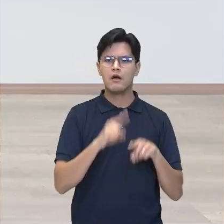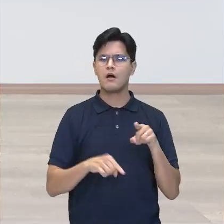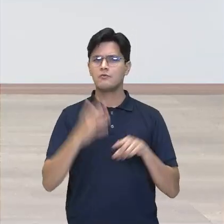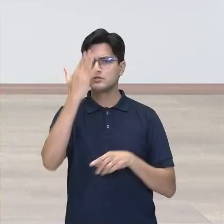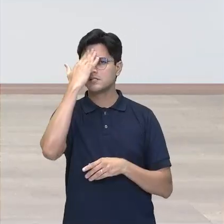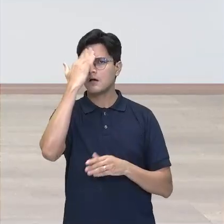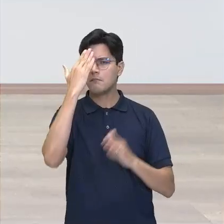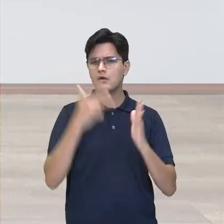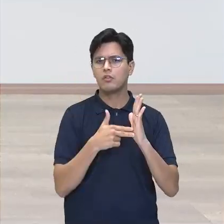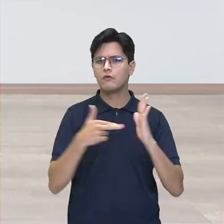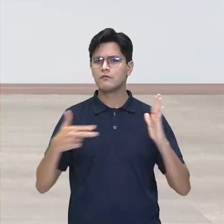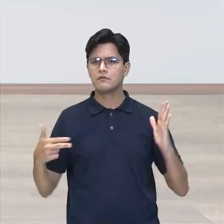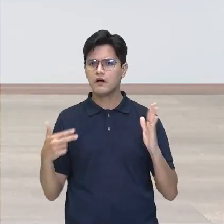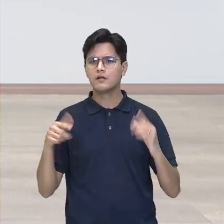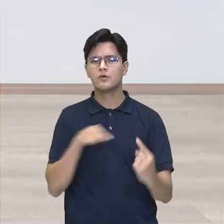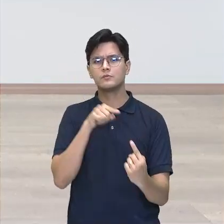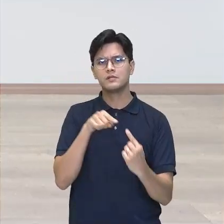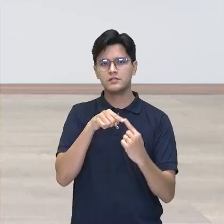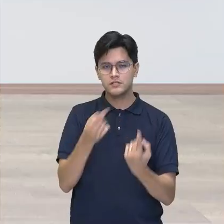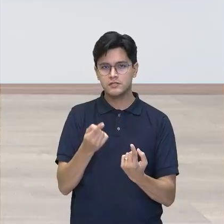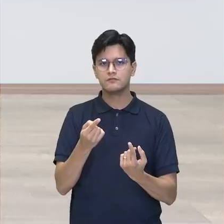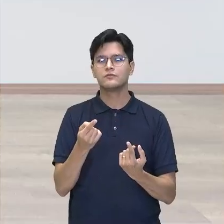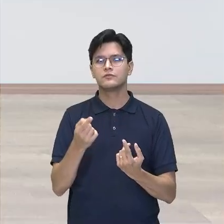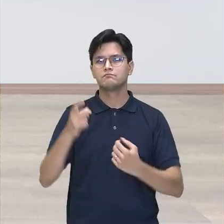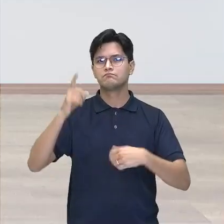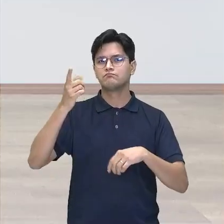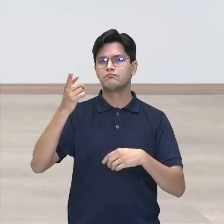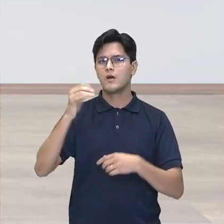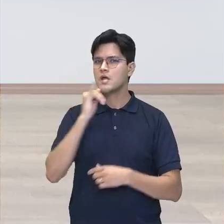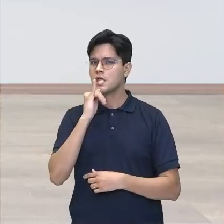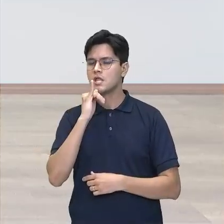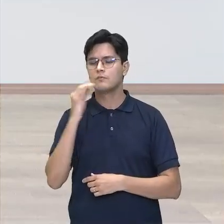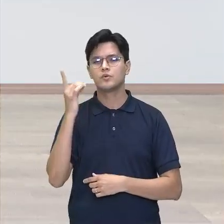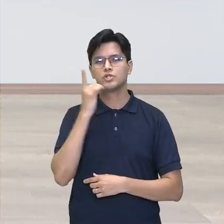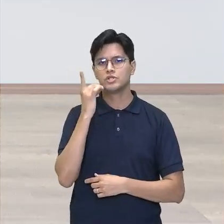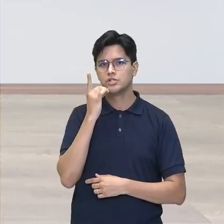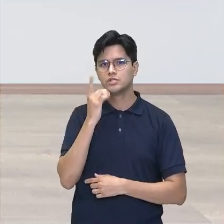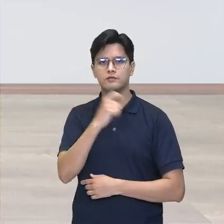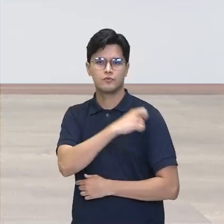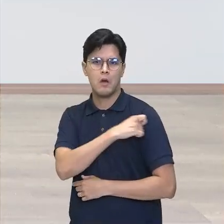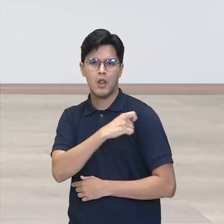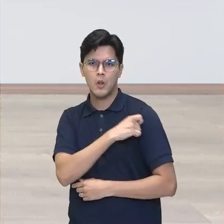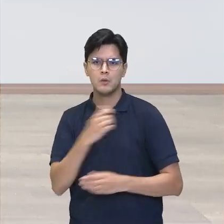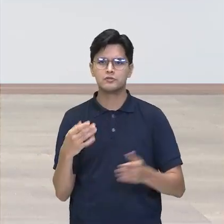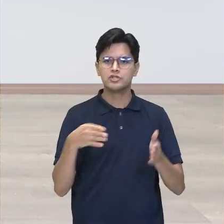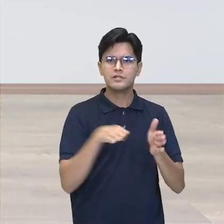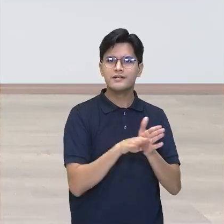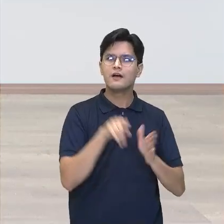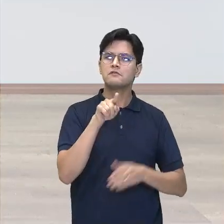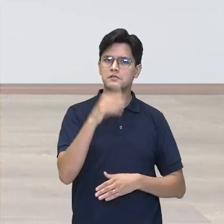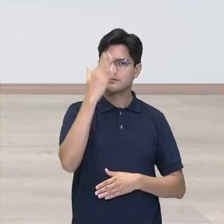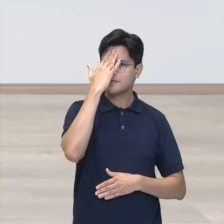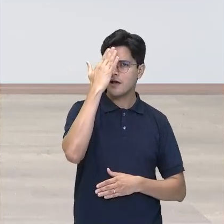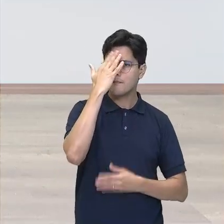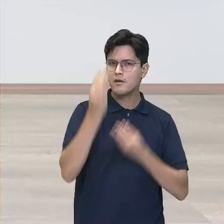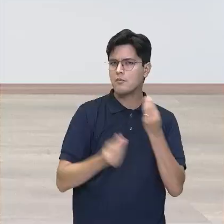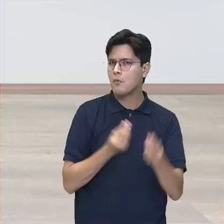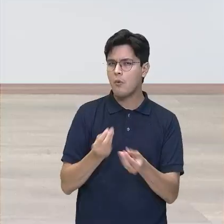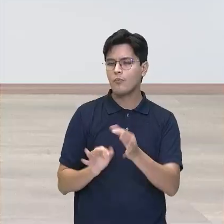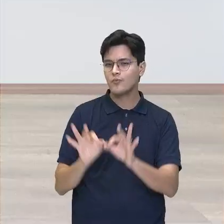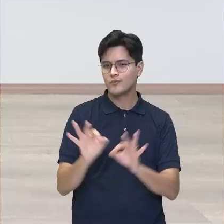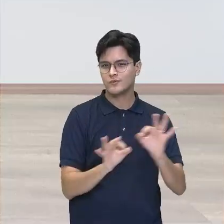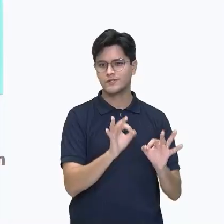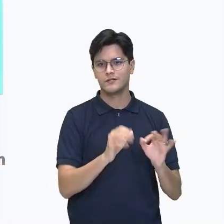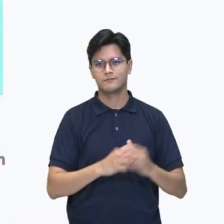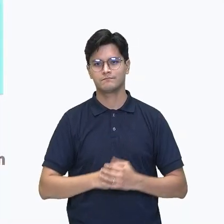quando os alunos chegarem, você já está com todo, né, o andamento da aula na ponta da língua aí, para receber os nossos estudantes. Tudo organizado. E o